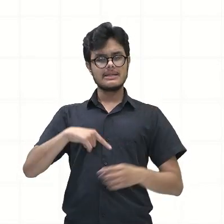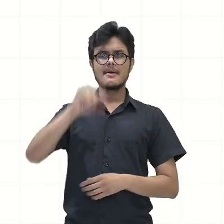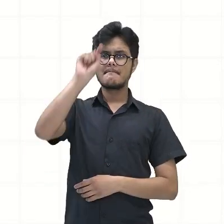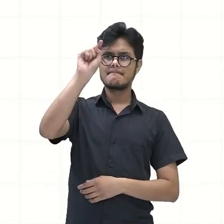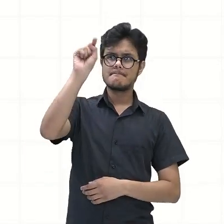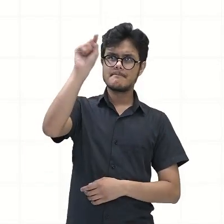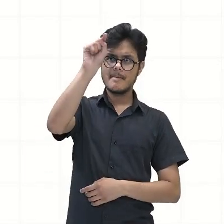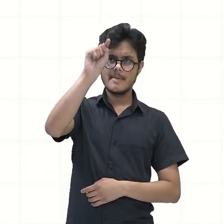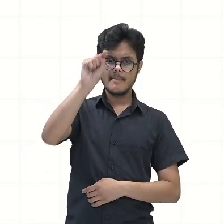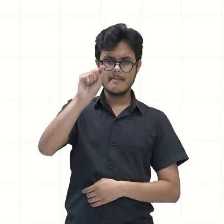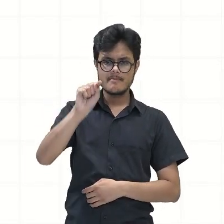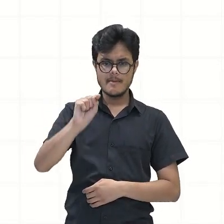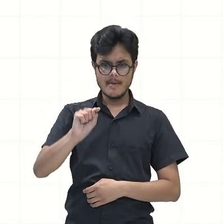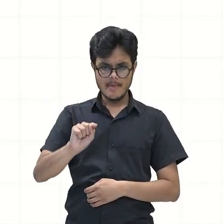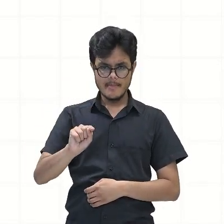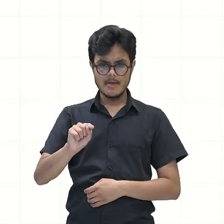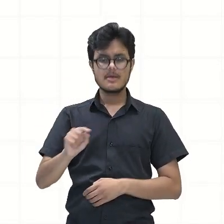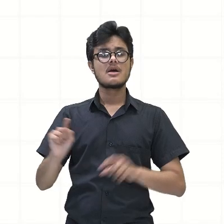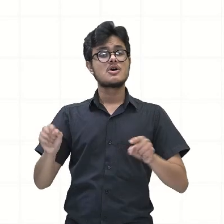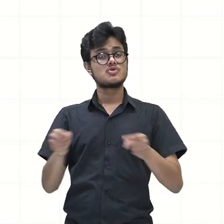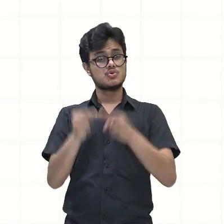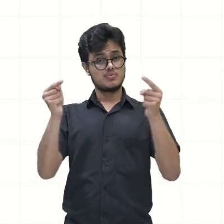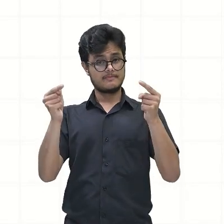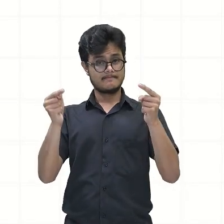dois aí com a sua projeção.